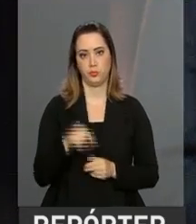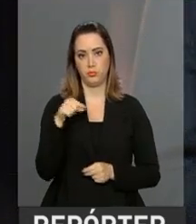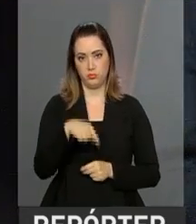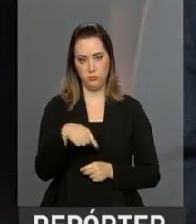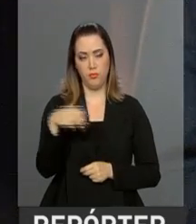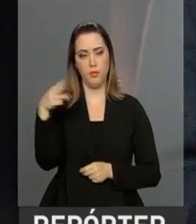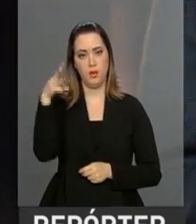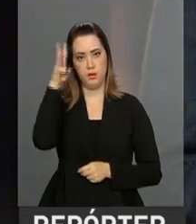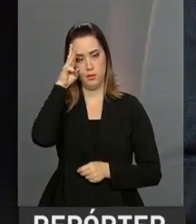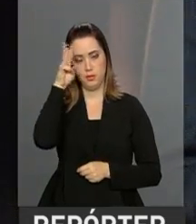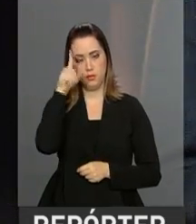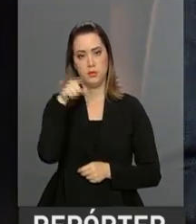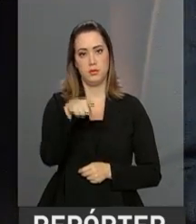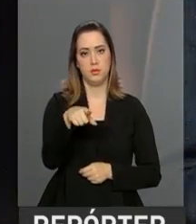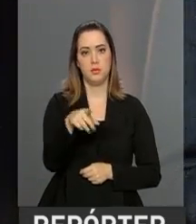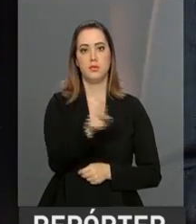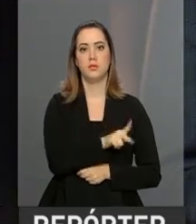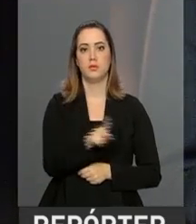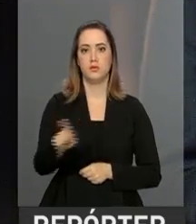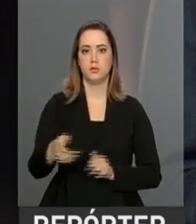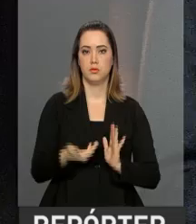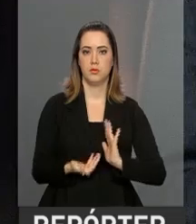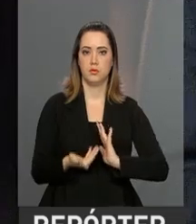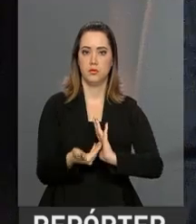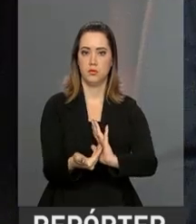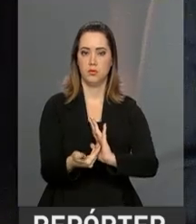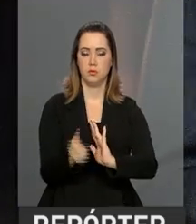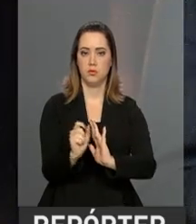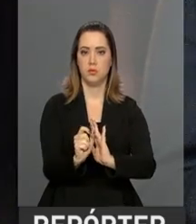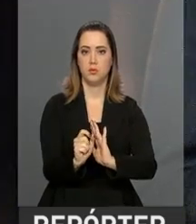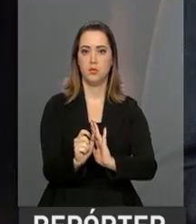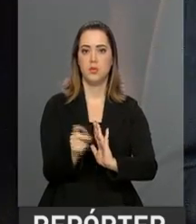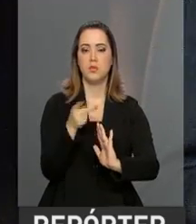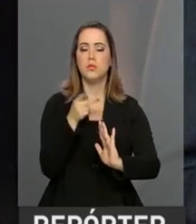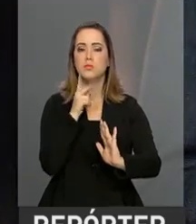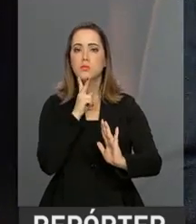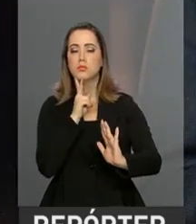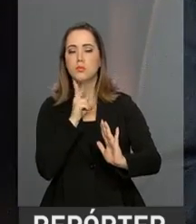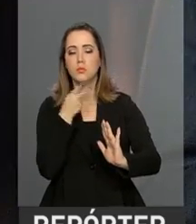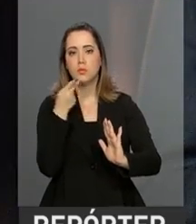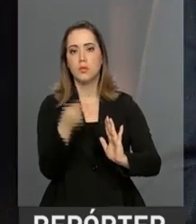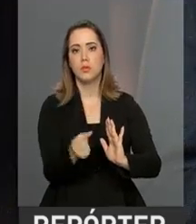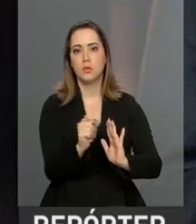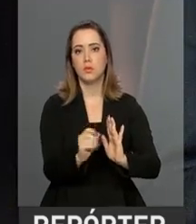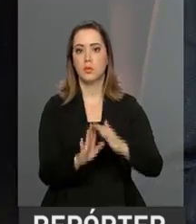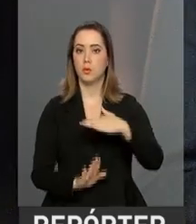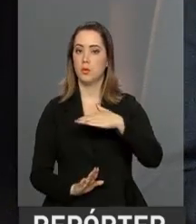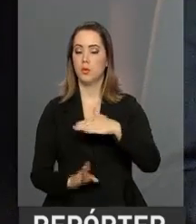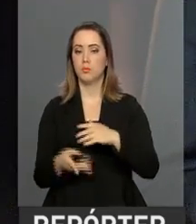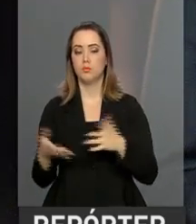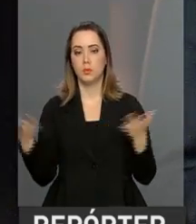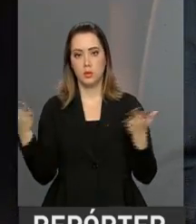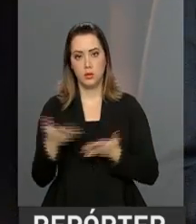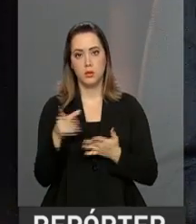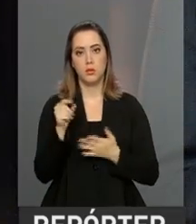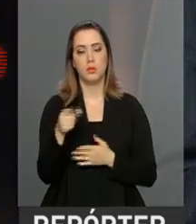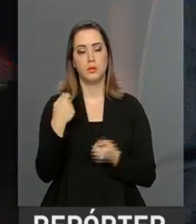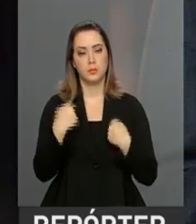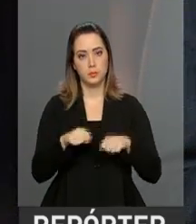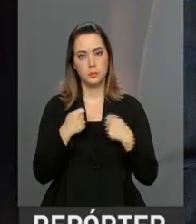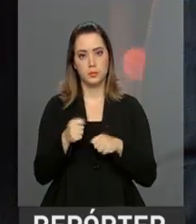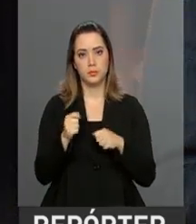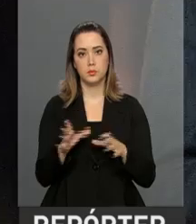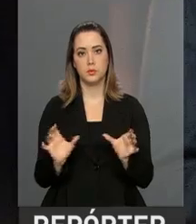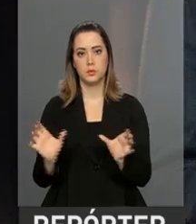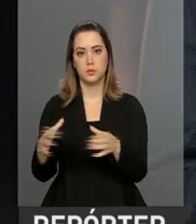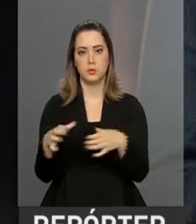terça-feira o presidente da Câmara Deputado Rodrigo Maia afirmou que a meta é concentrar as votações em três